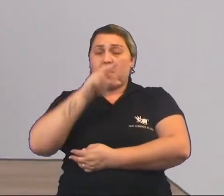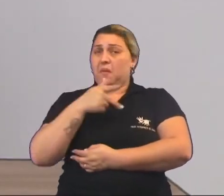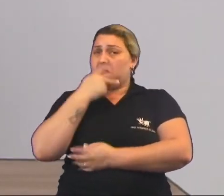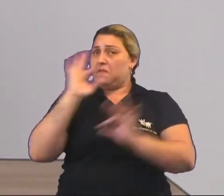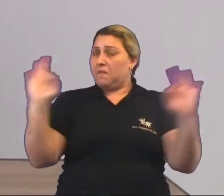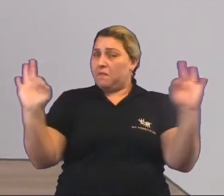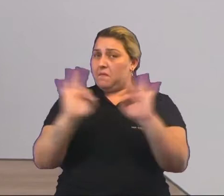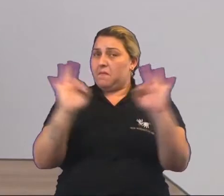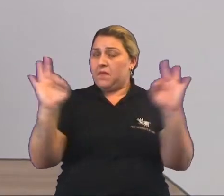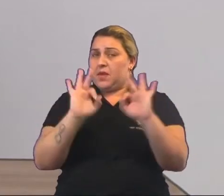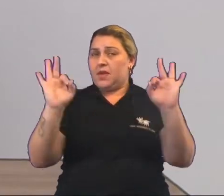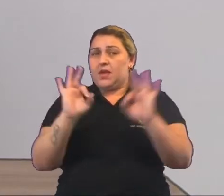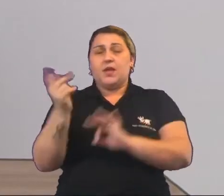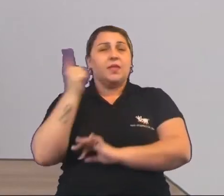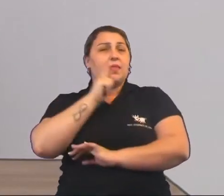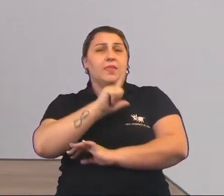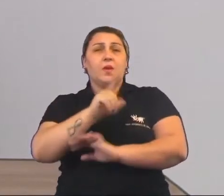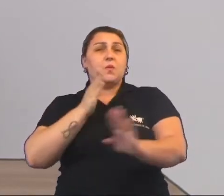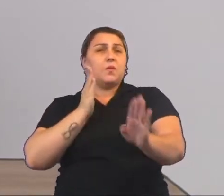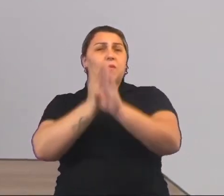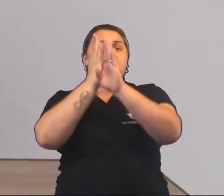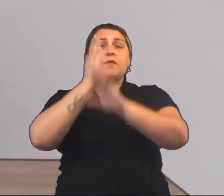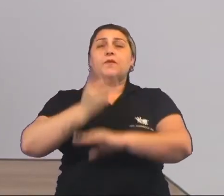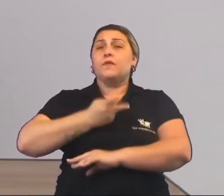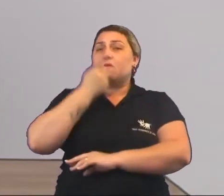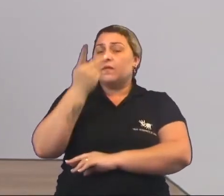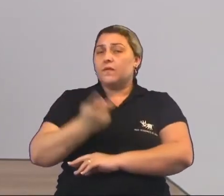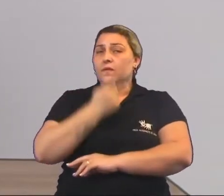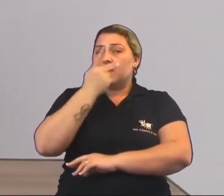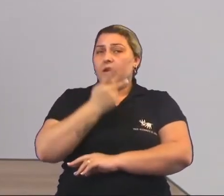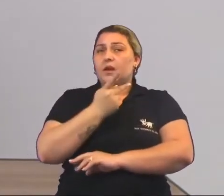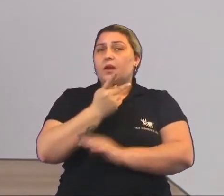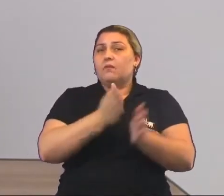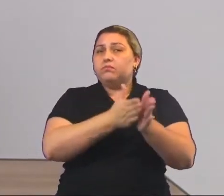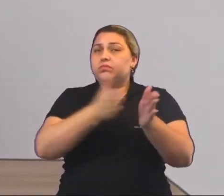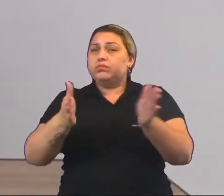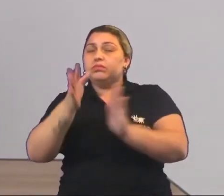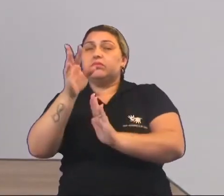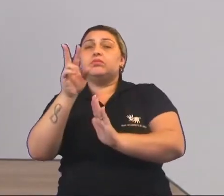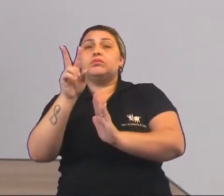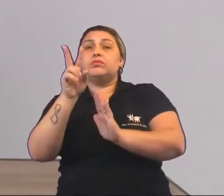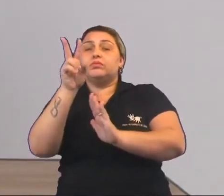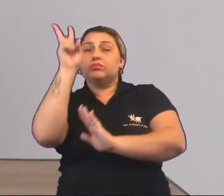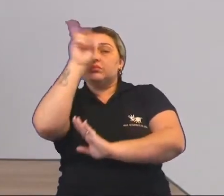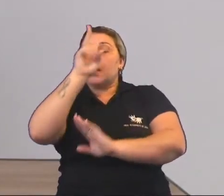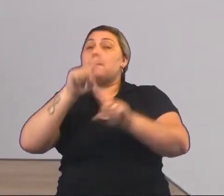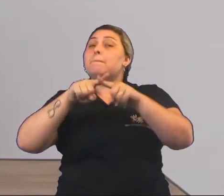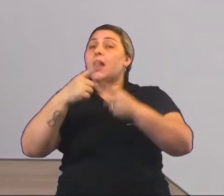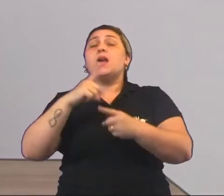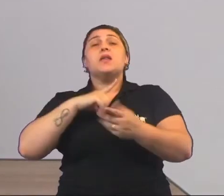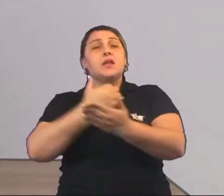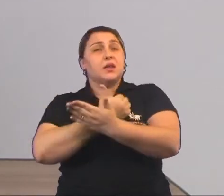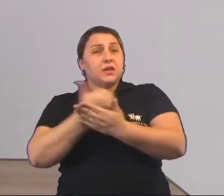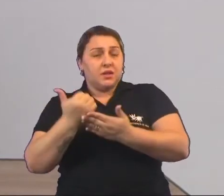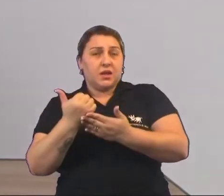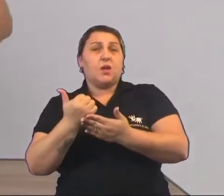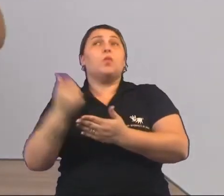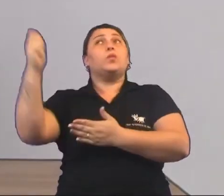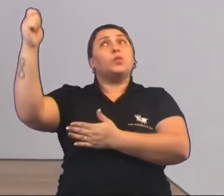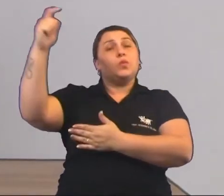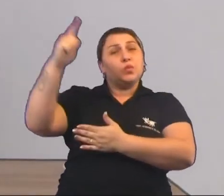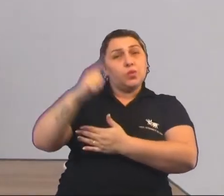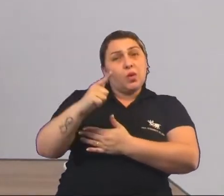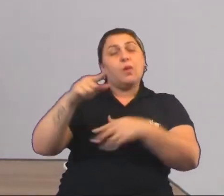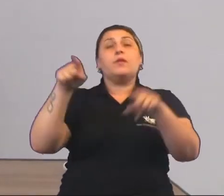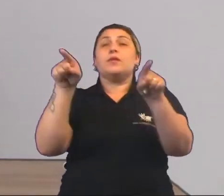fala, né, que nós não conseguimos identificar fala nela no decorrer da história, mas ela recebe a ação tanto do